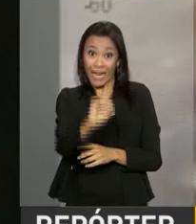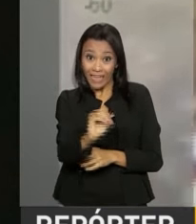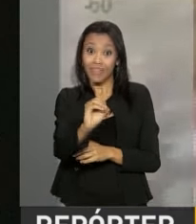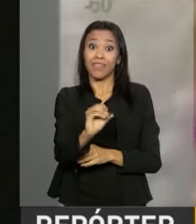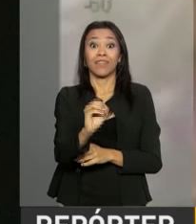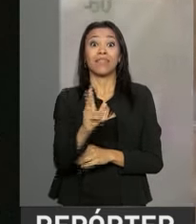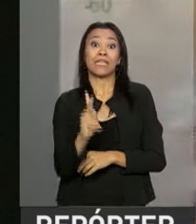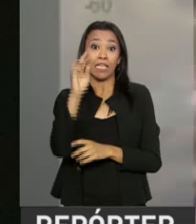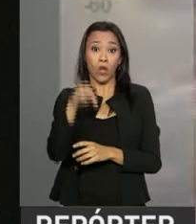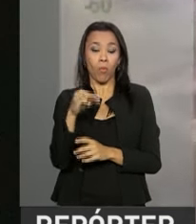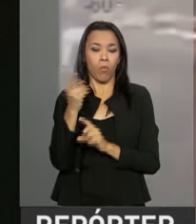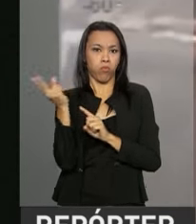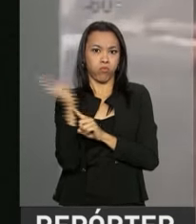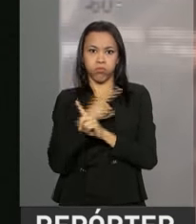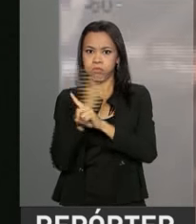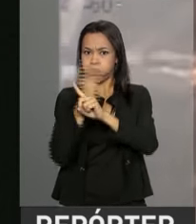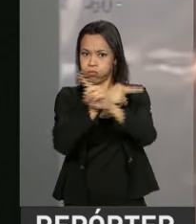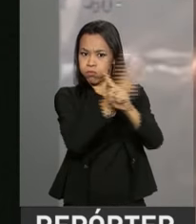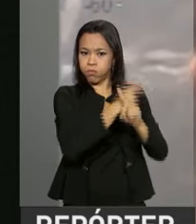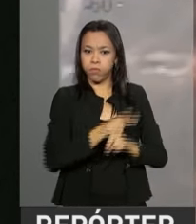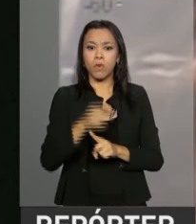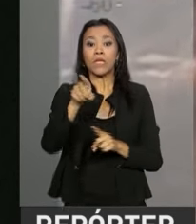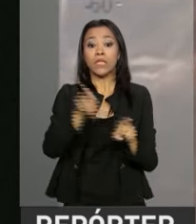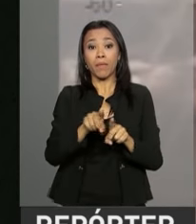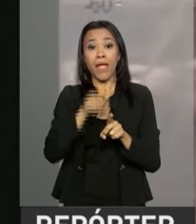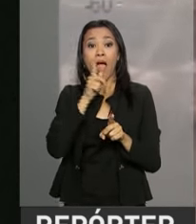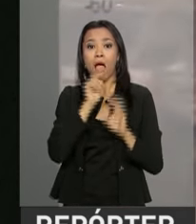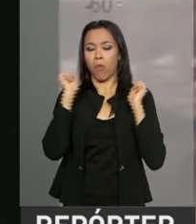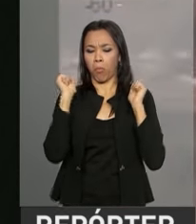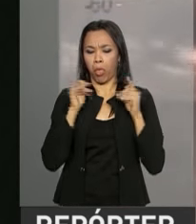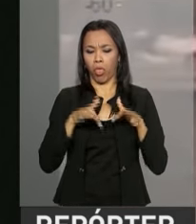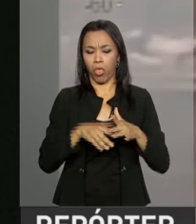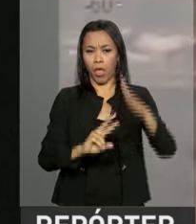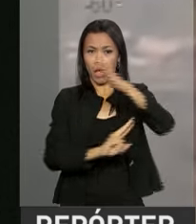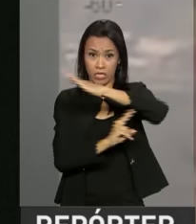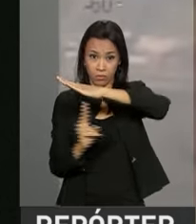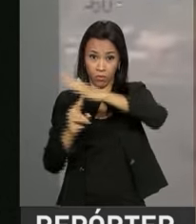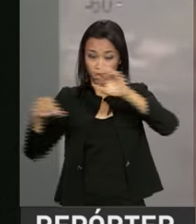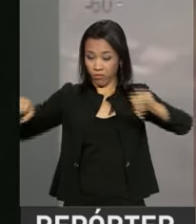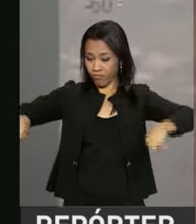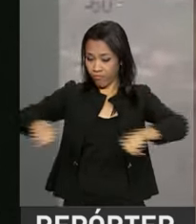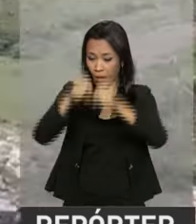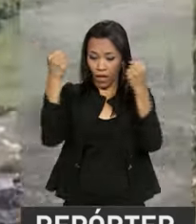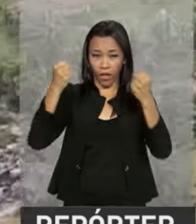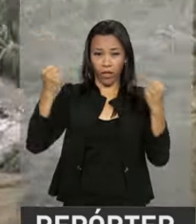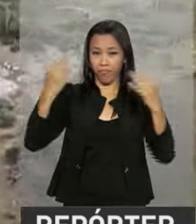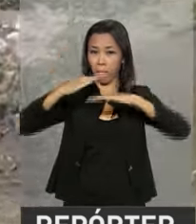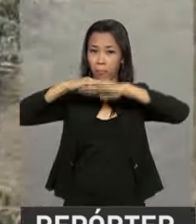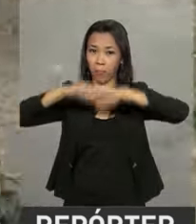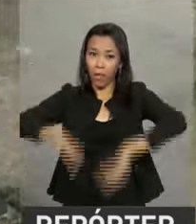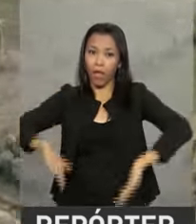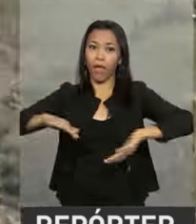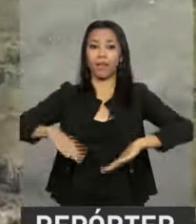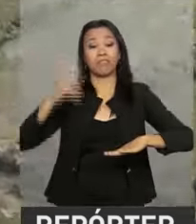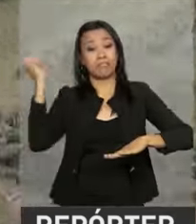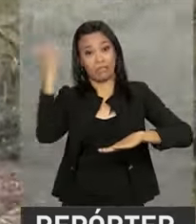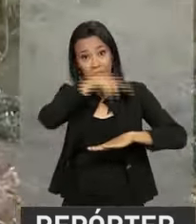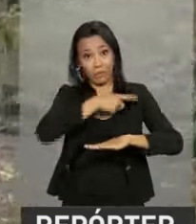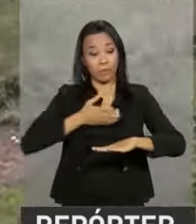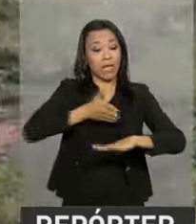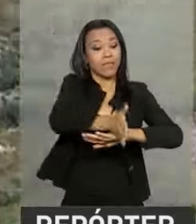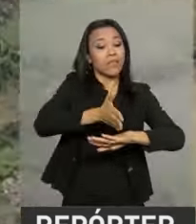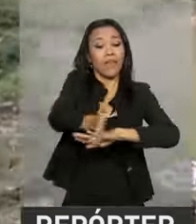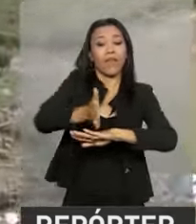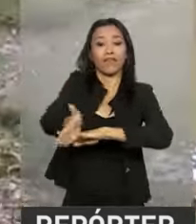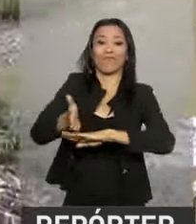km/h. A força da água fez várias pontes de zabar, isolando os acessos ao interior do país. A grande